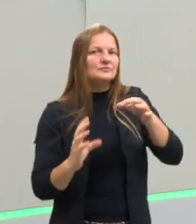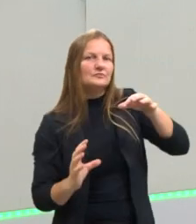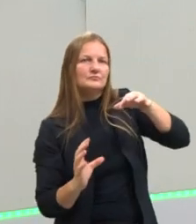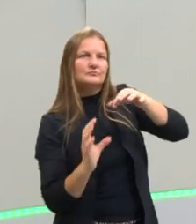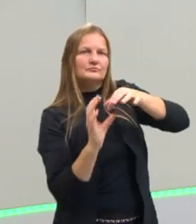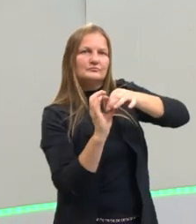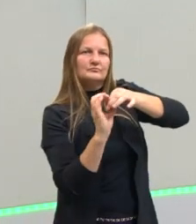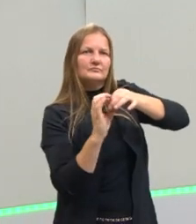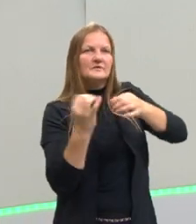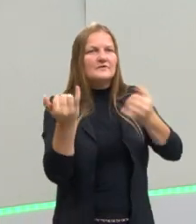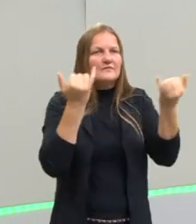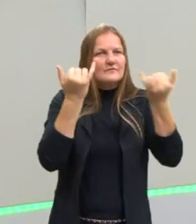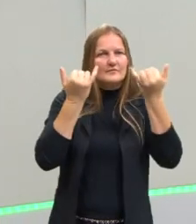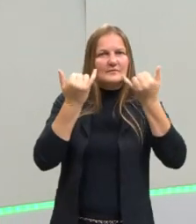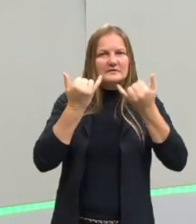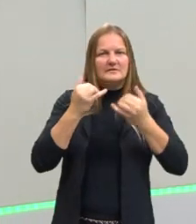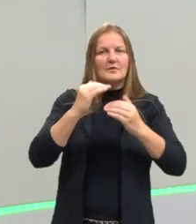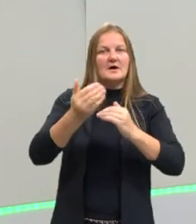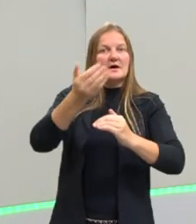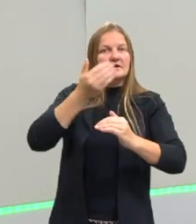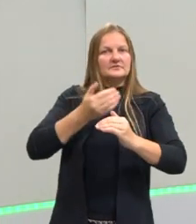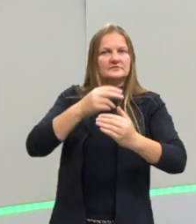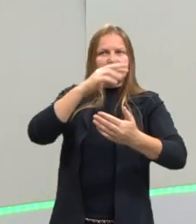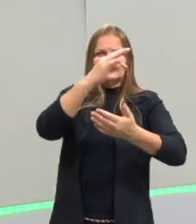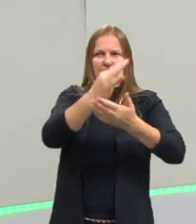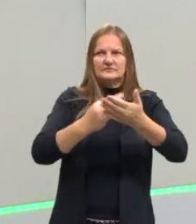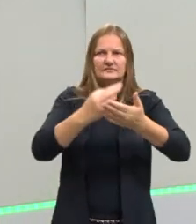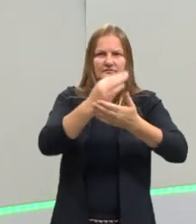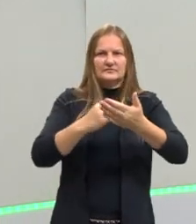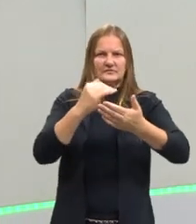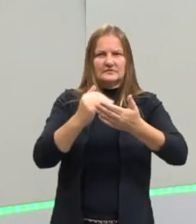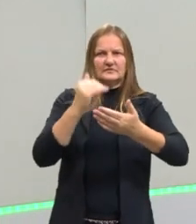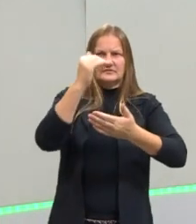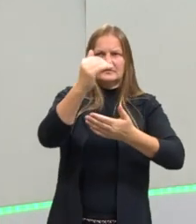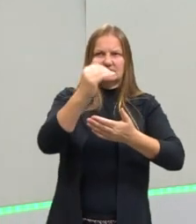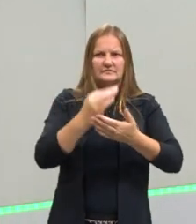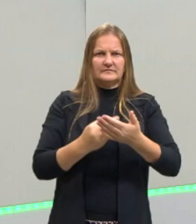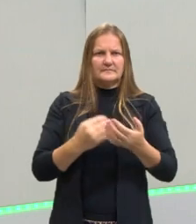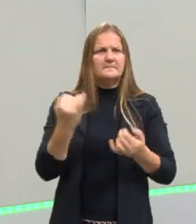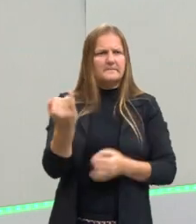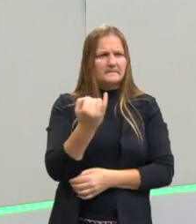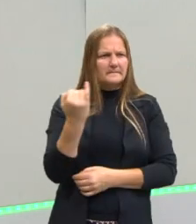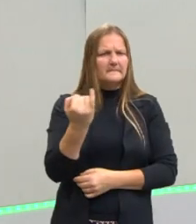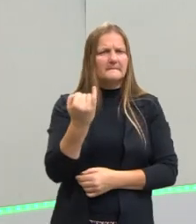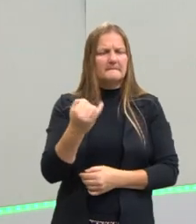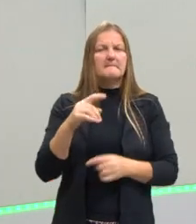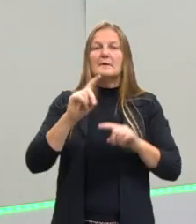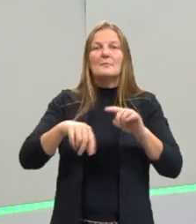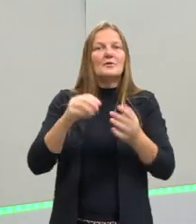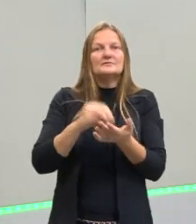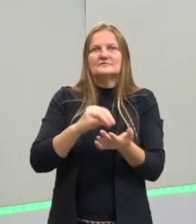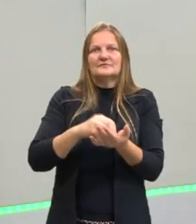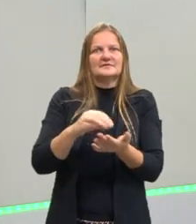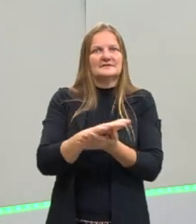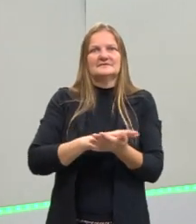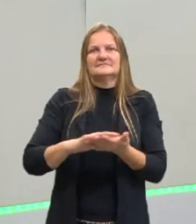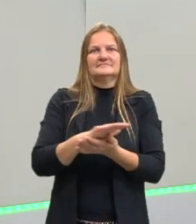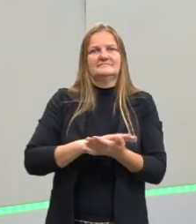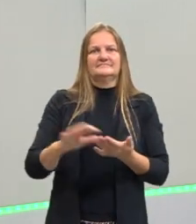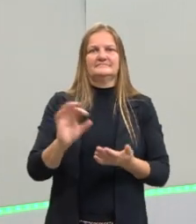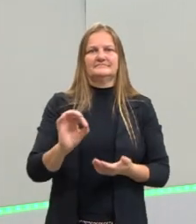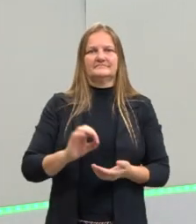as informações que eu passei anteriormente e são coisas importantes que não podem faltar